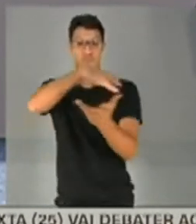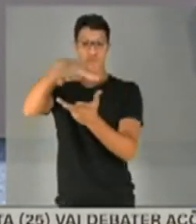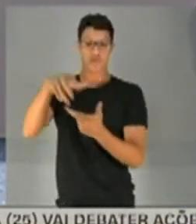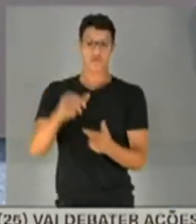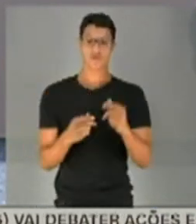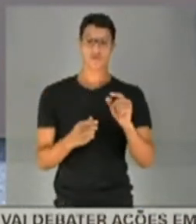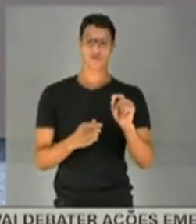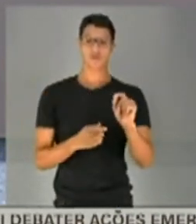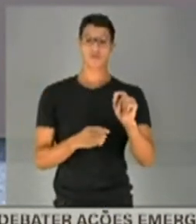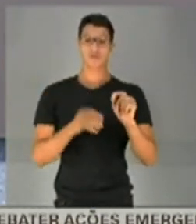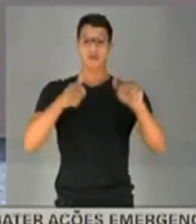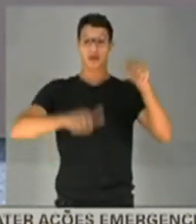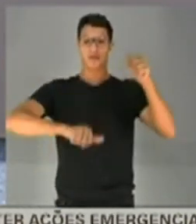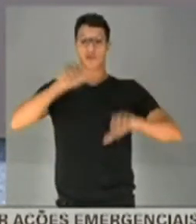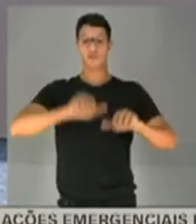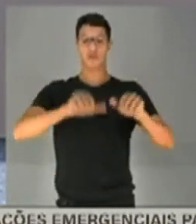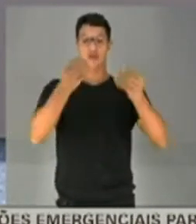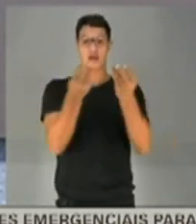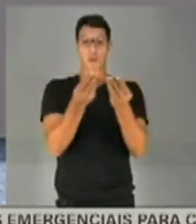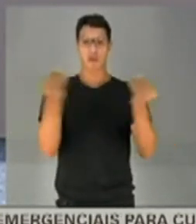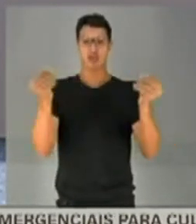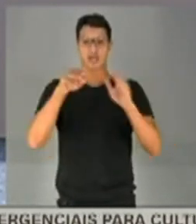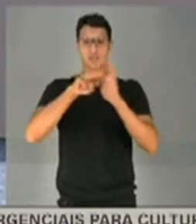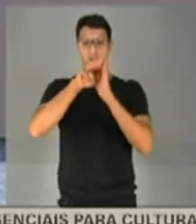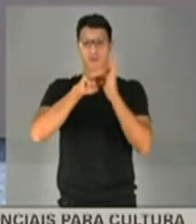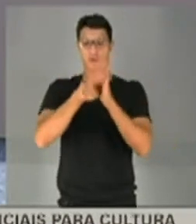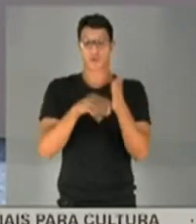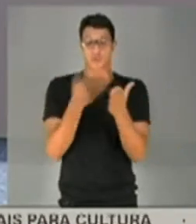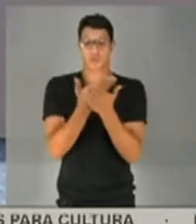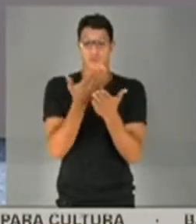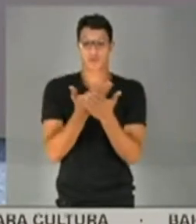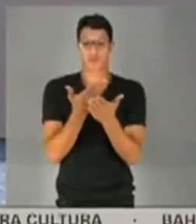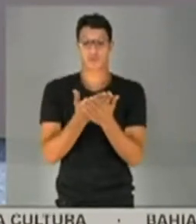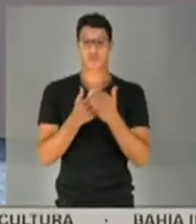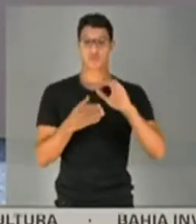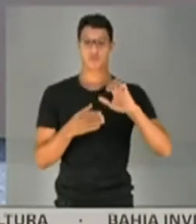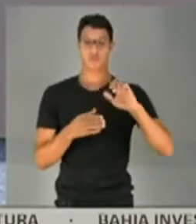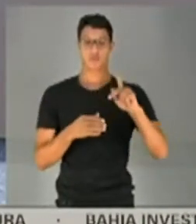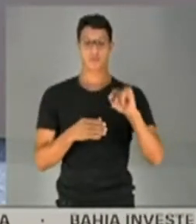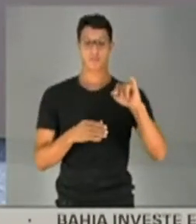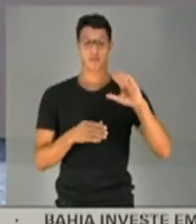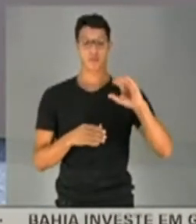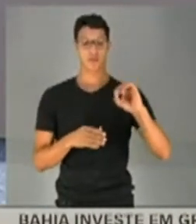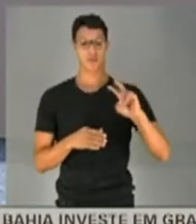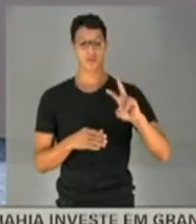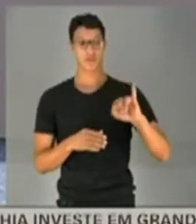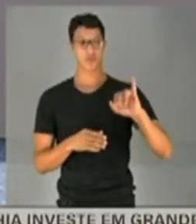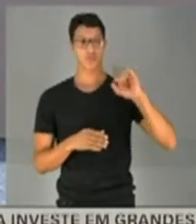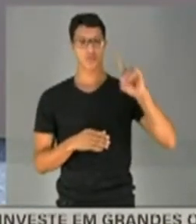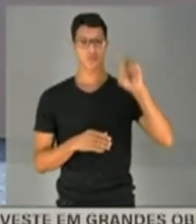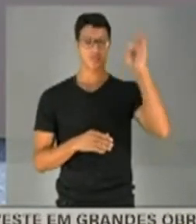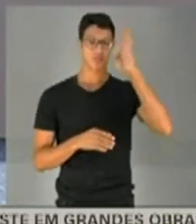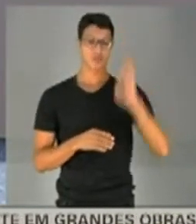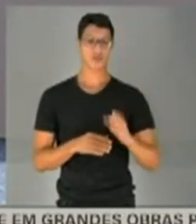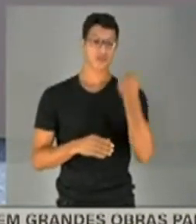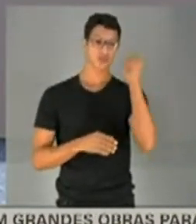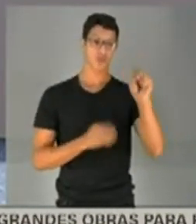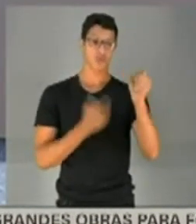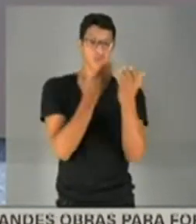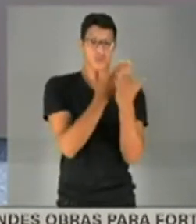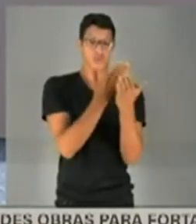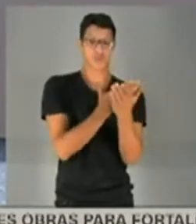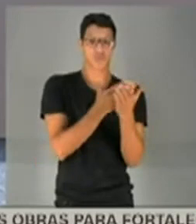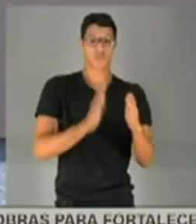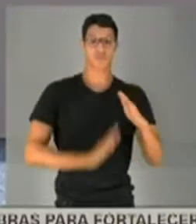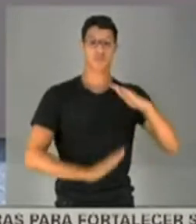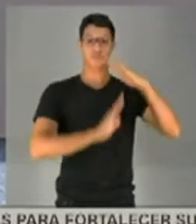e avaliou a qualidade metodológica dos estudos. O EpiCovid brasileiro foi um dos 8 estudos que tirou